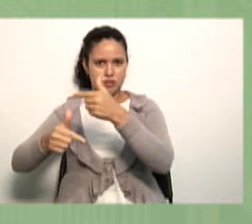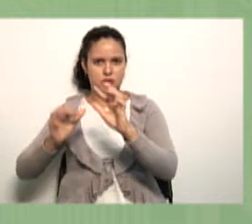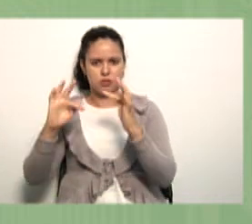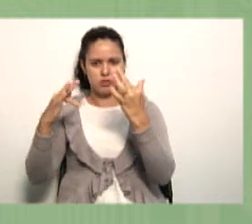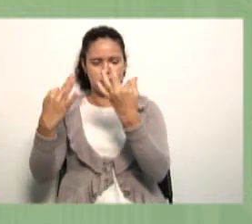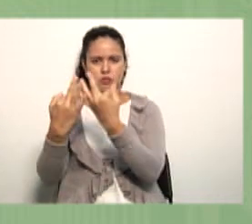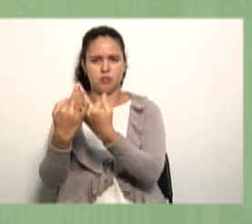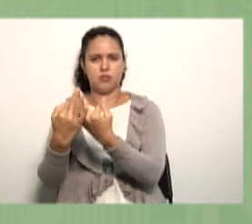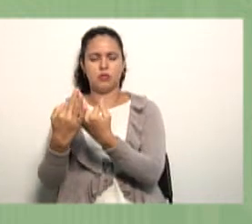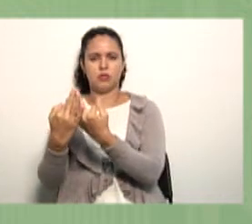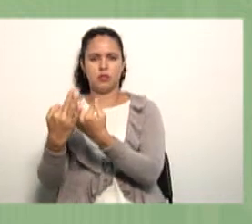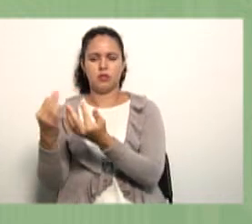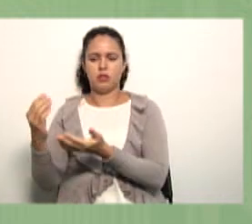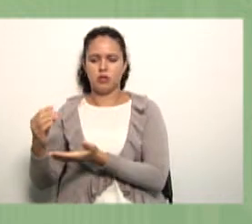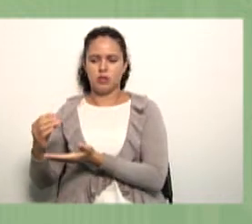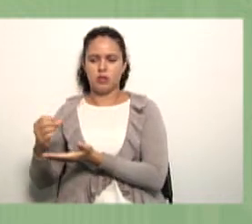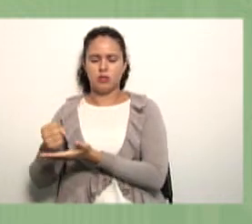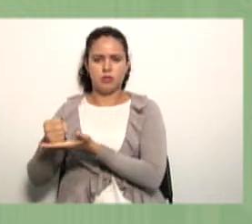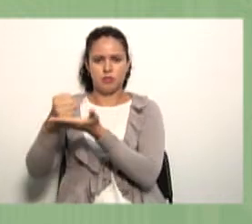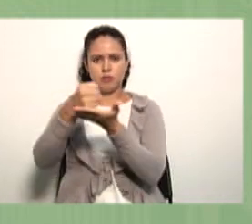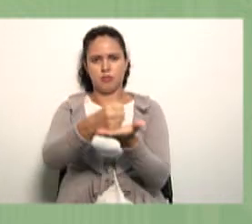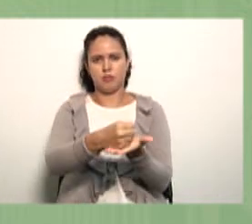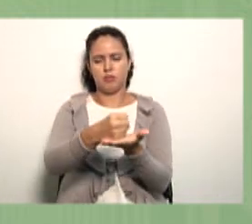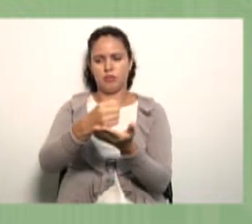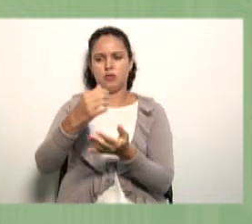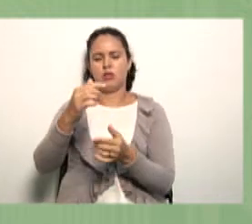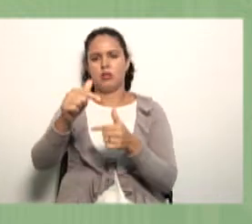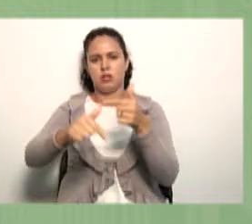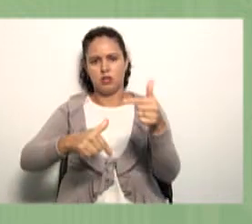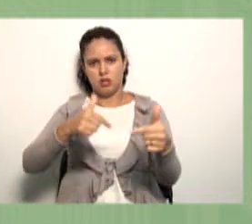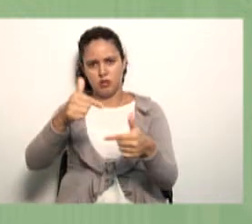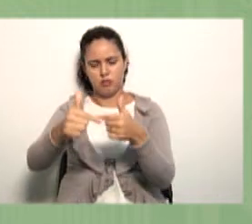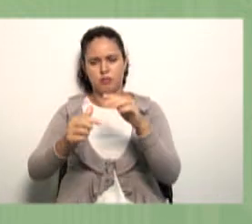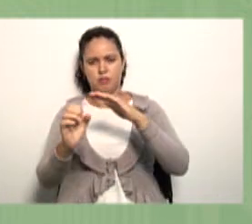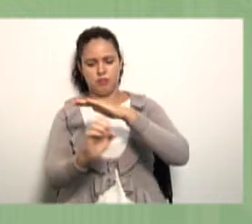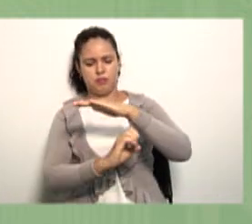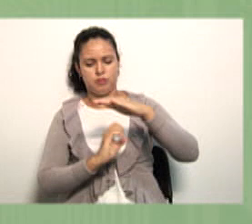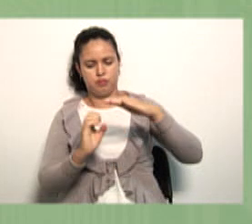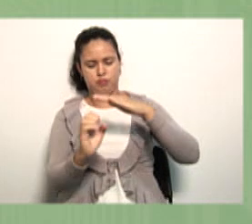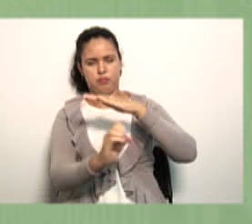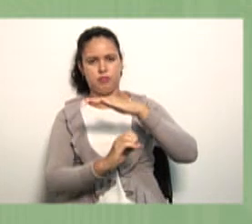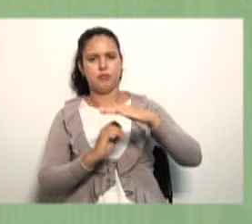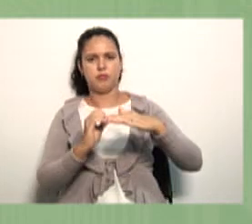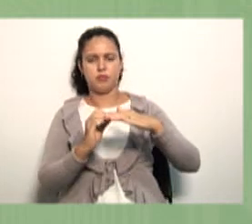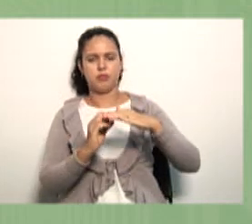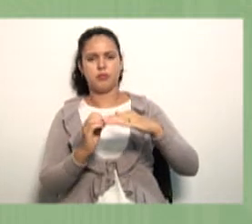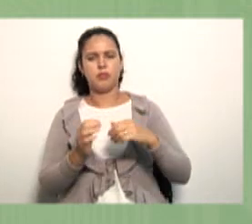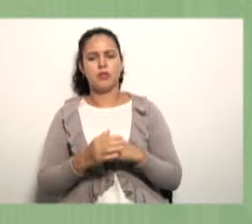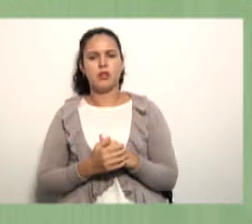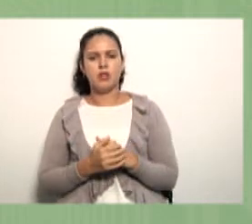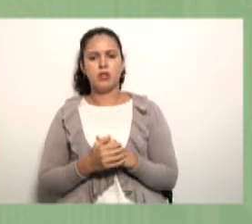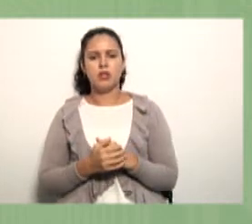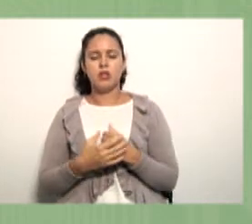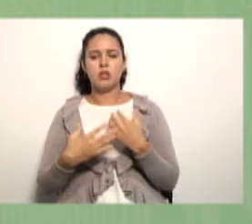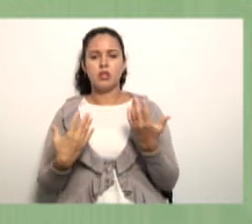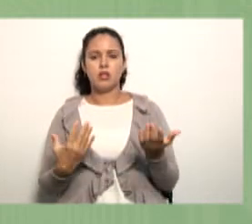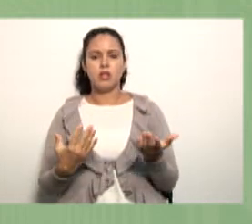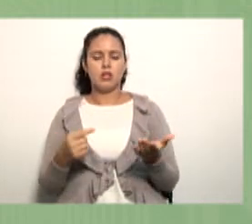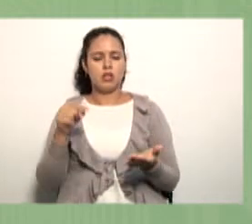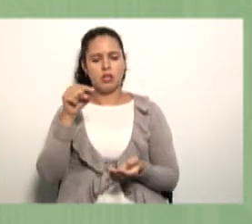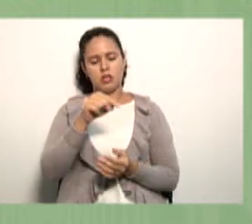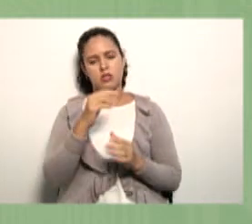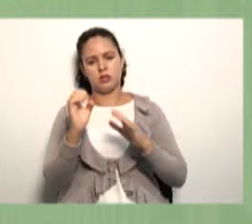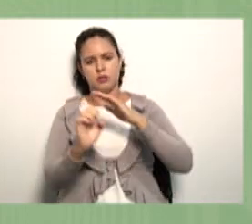trabalho humano, qualificado que elas têm para as empresas. E isso vai chegar nas empresas e vai gerar a